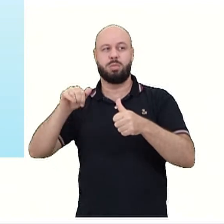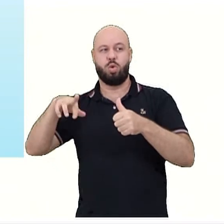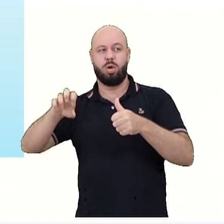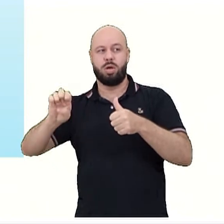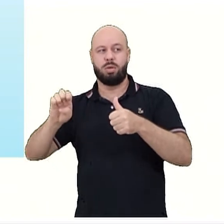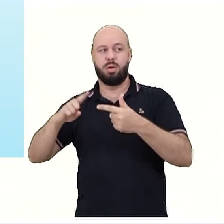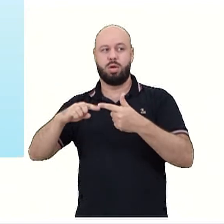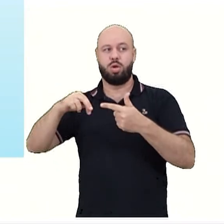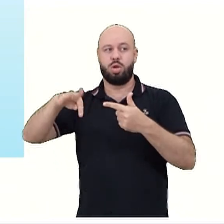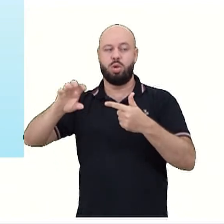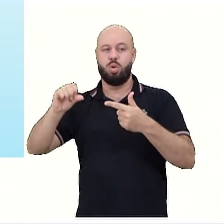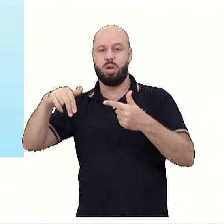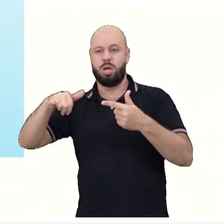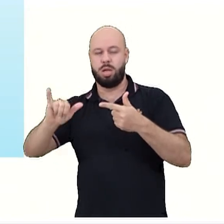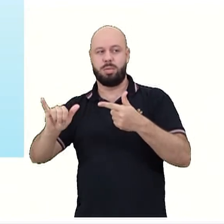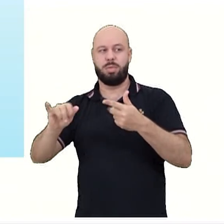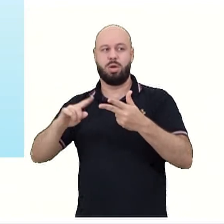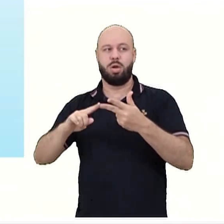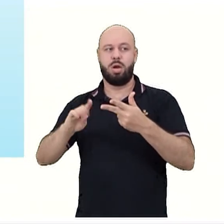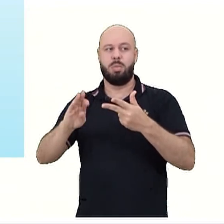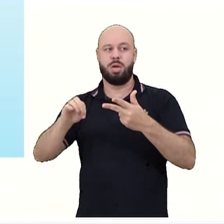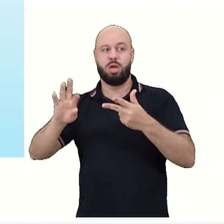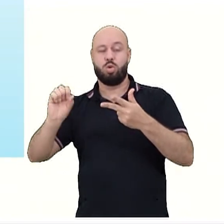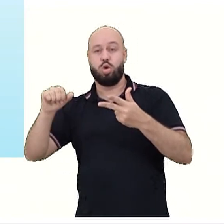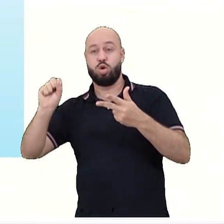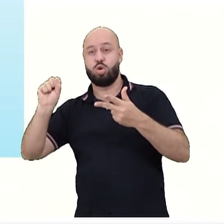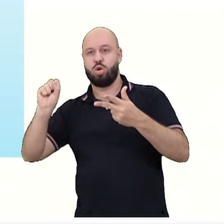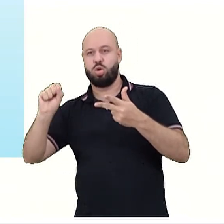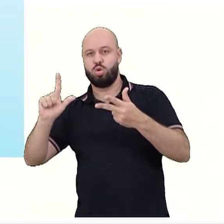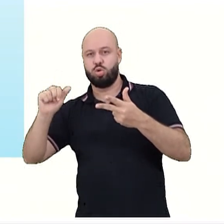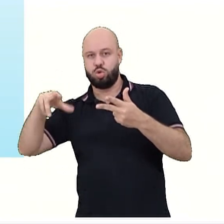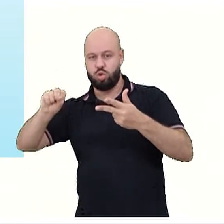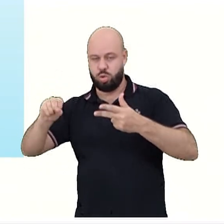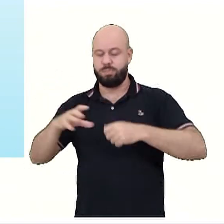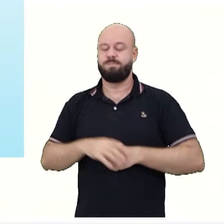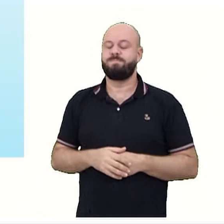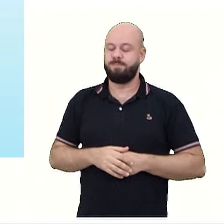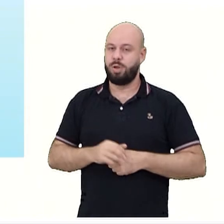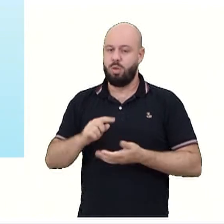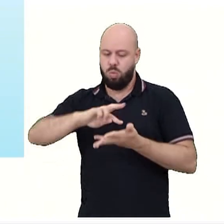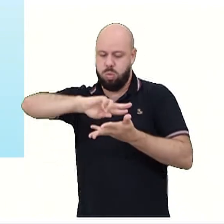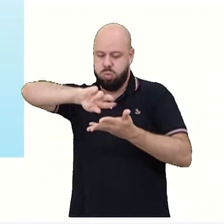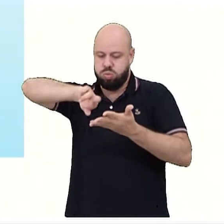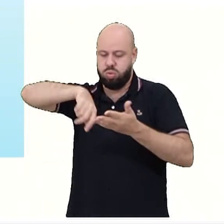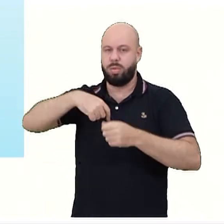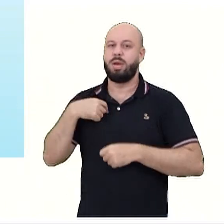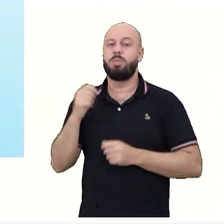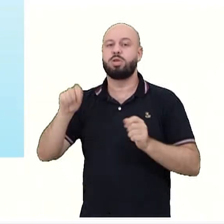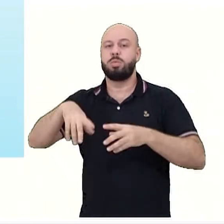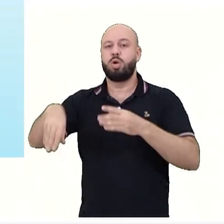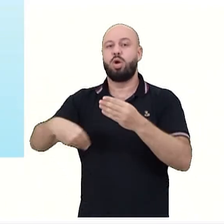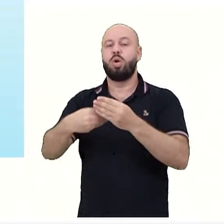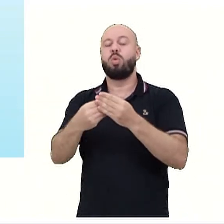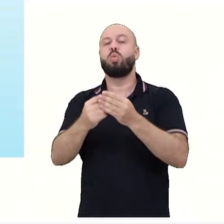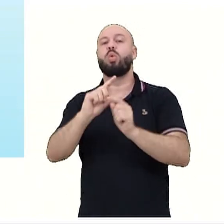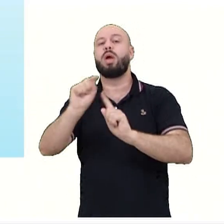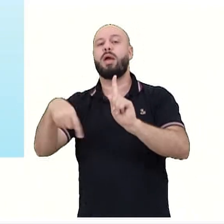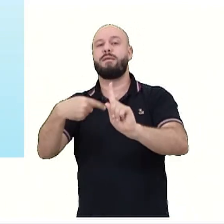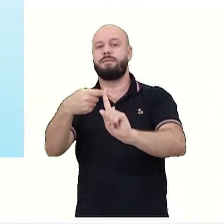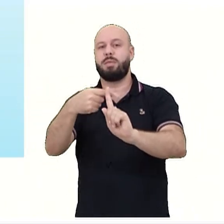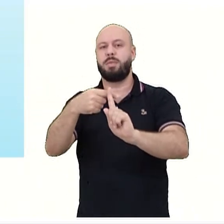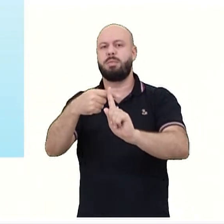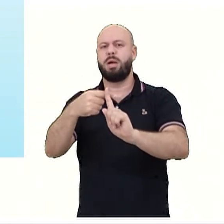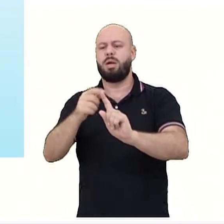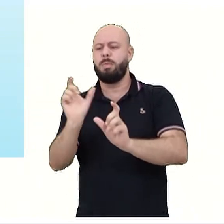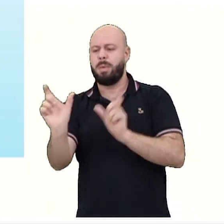more, not only, but also. Então, são essas aí. E todas elas têm essa mesma função, né? De ligar